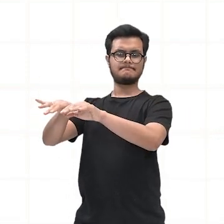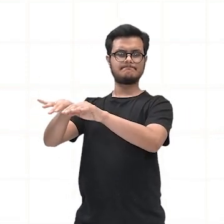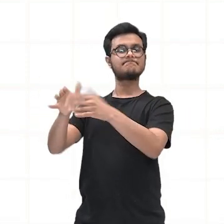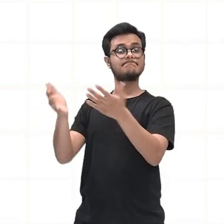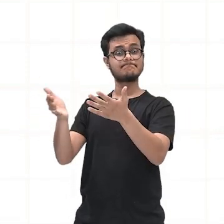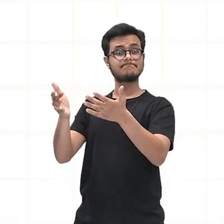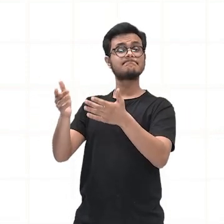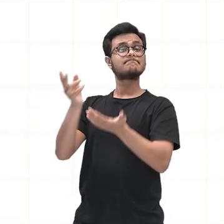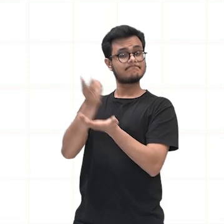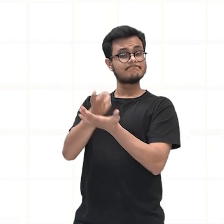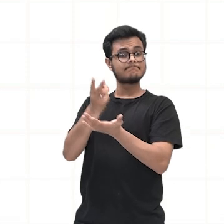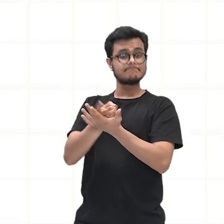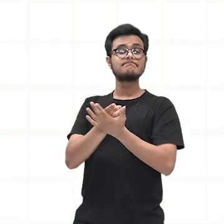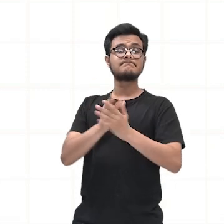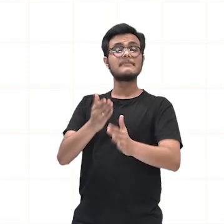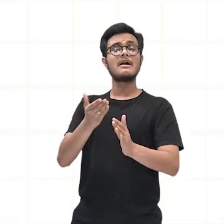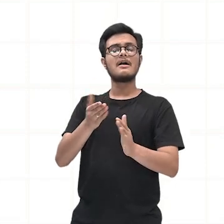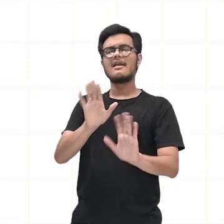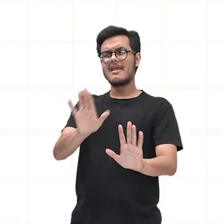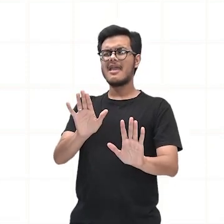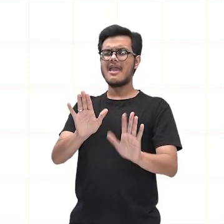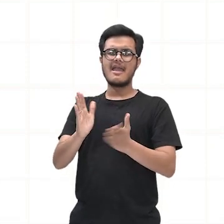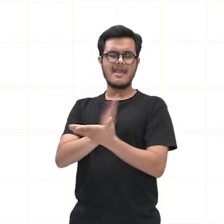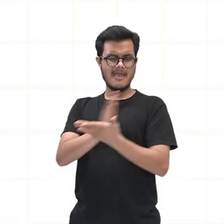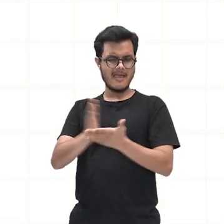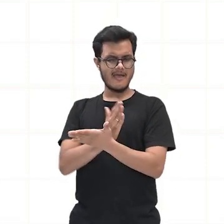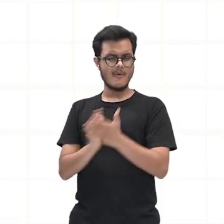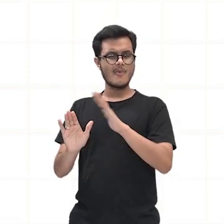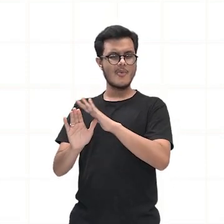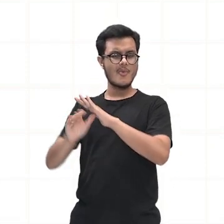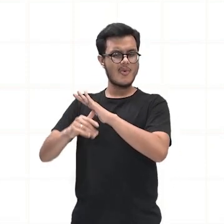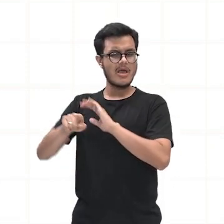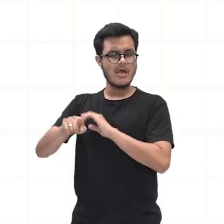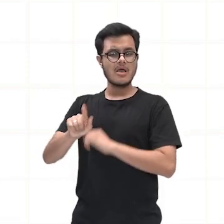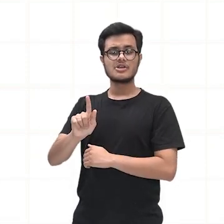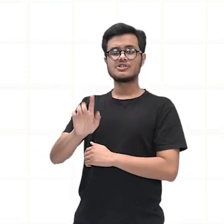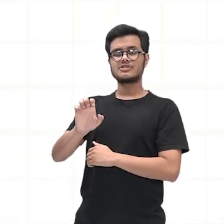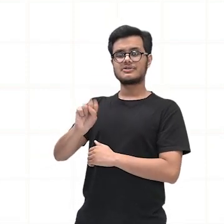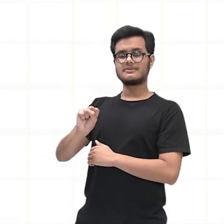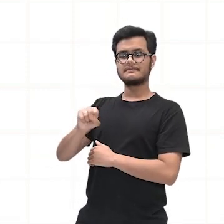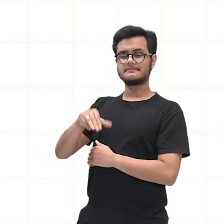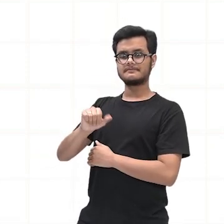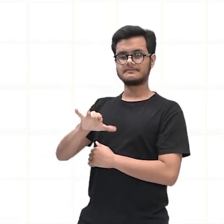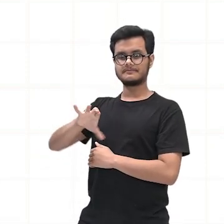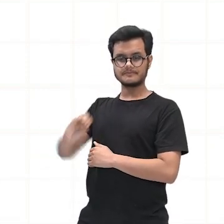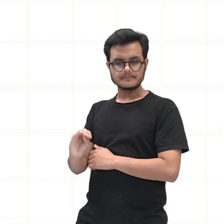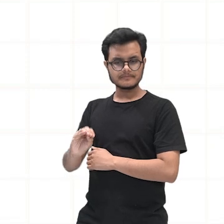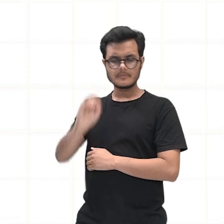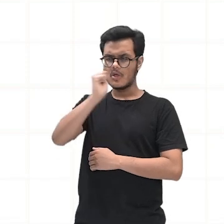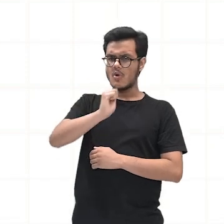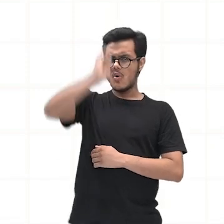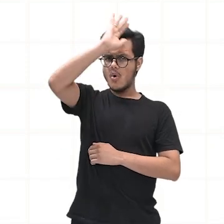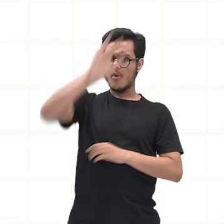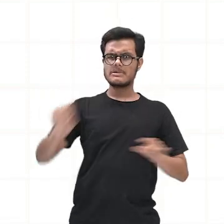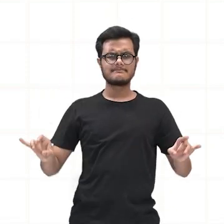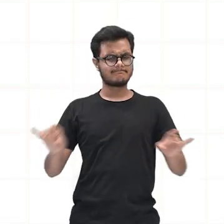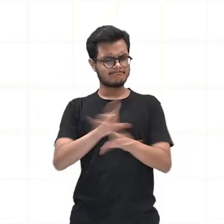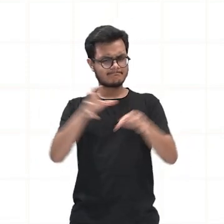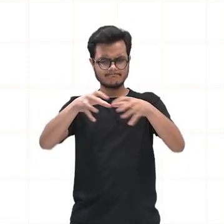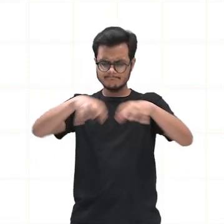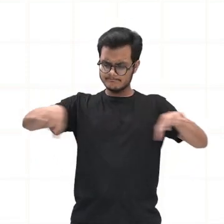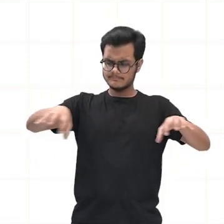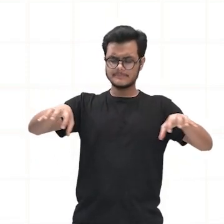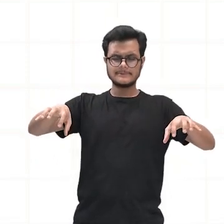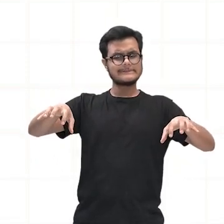povos germânicos. Galerinha, quando Roma caiu lá em 476, o Império Romano